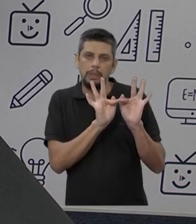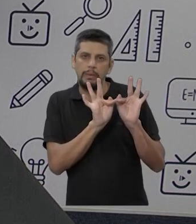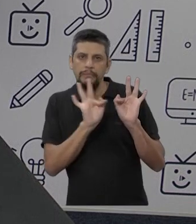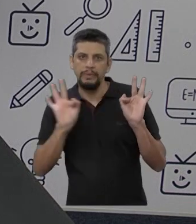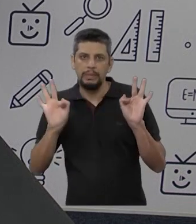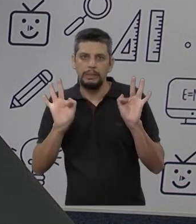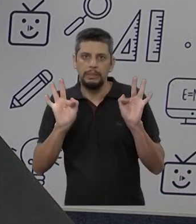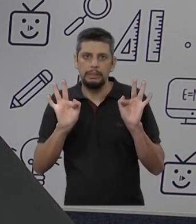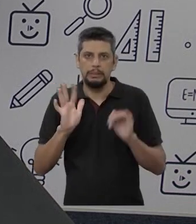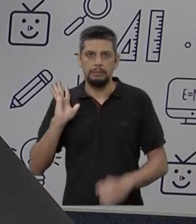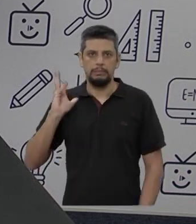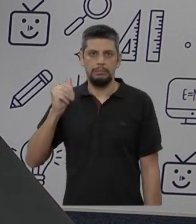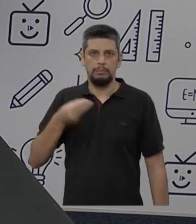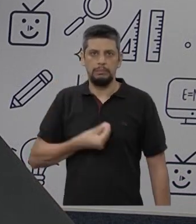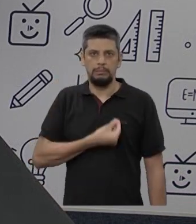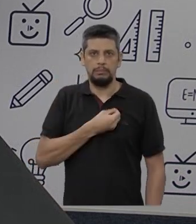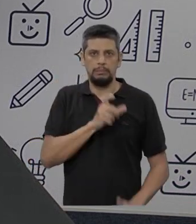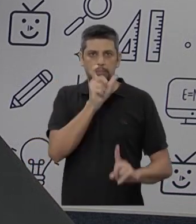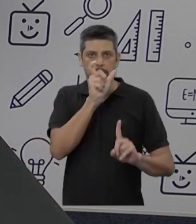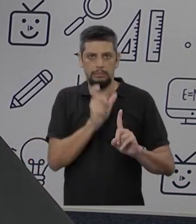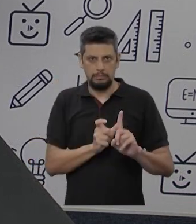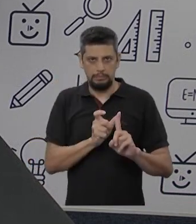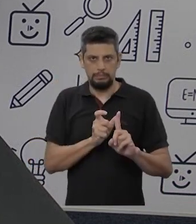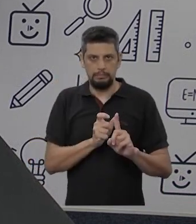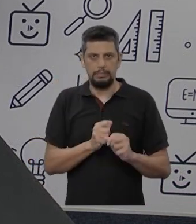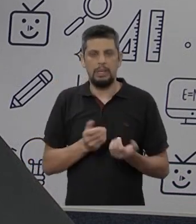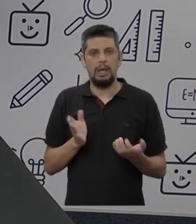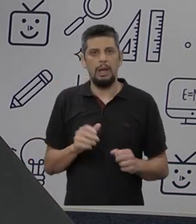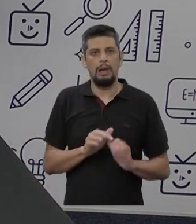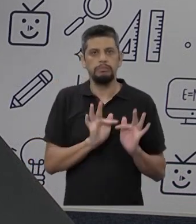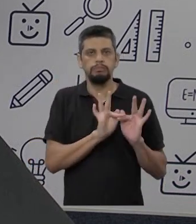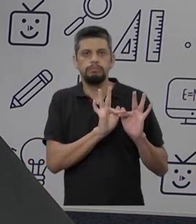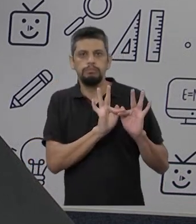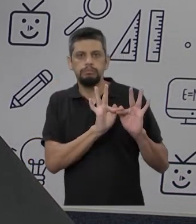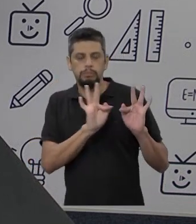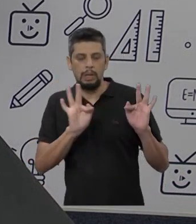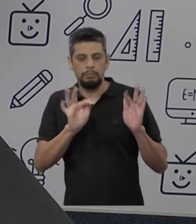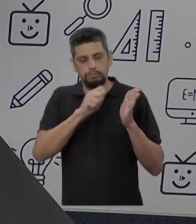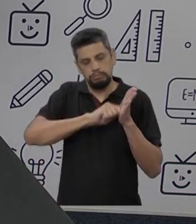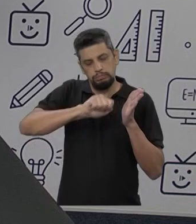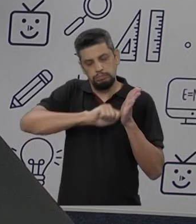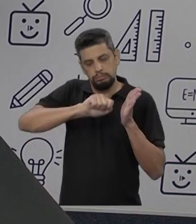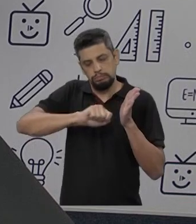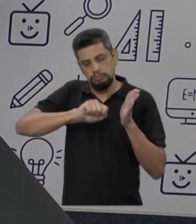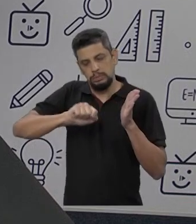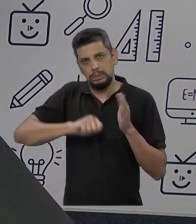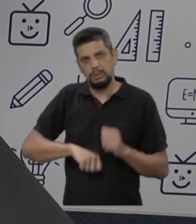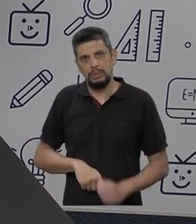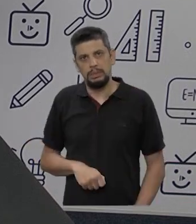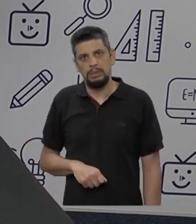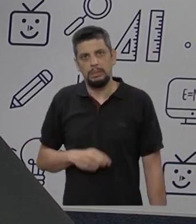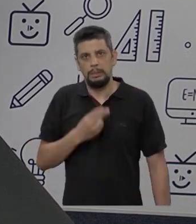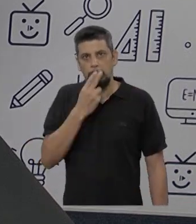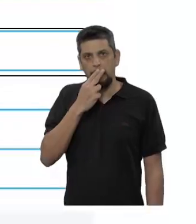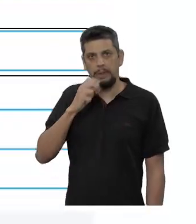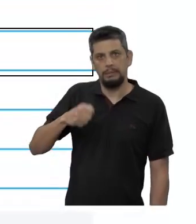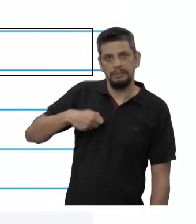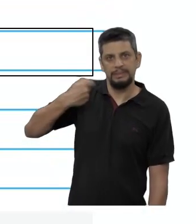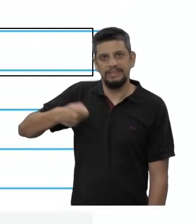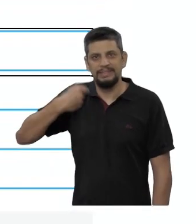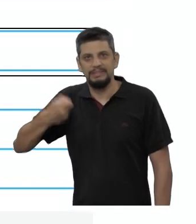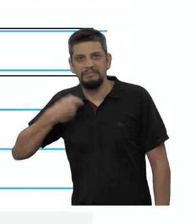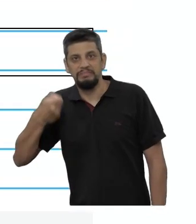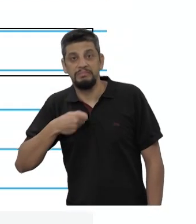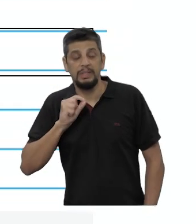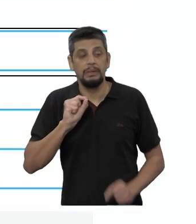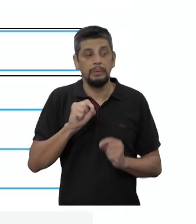a biografia que nós estávamos conversando. A frase que nós vamos completar é: Charlie